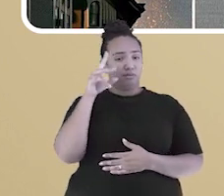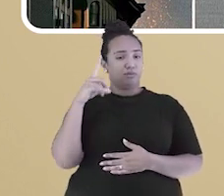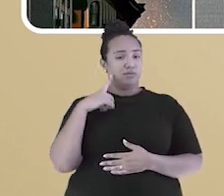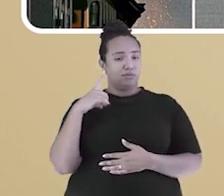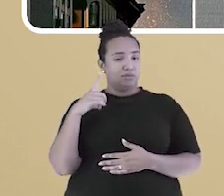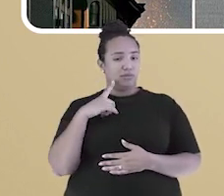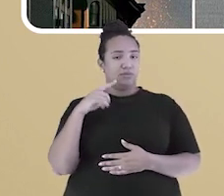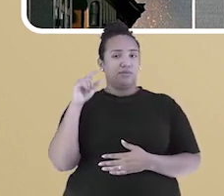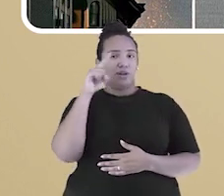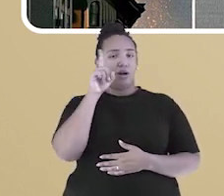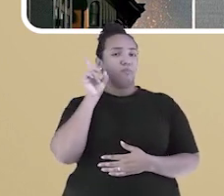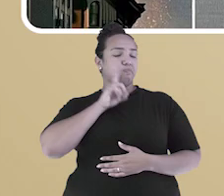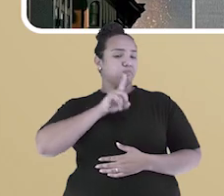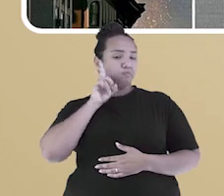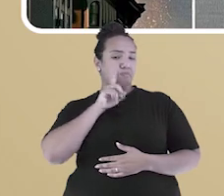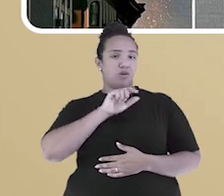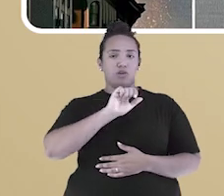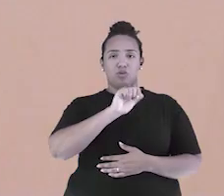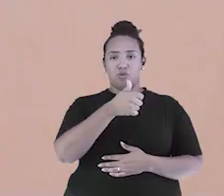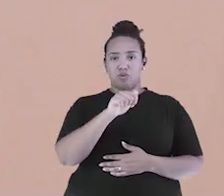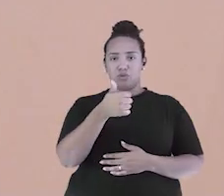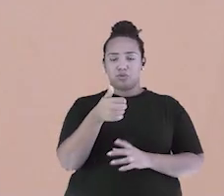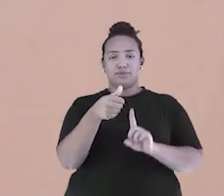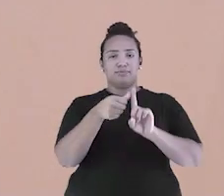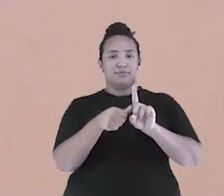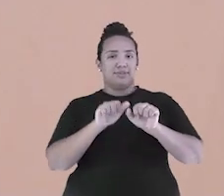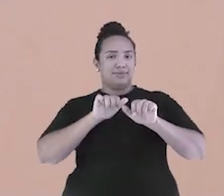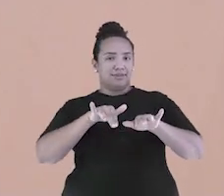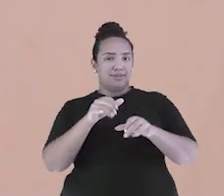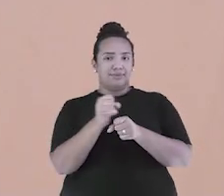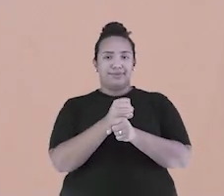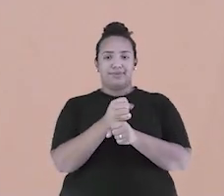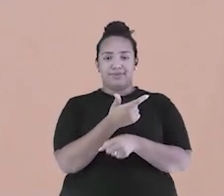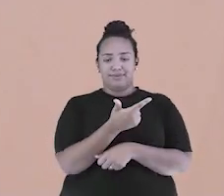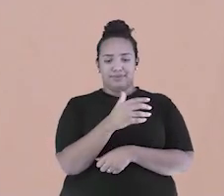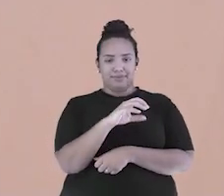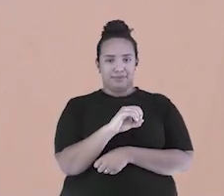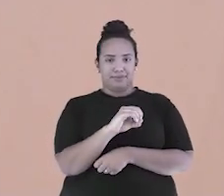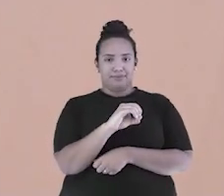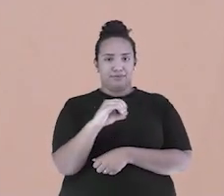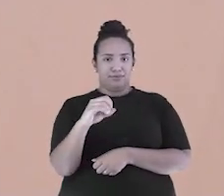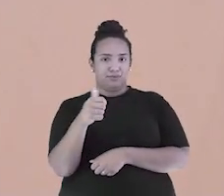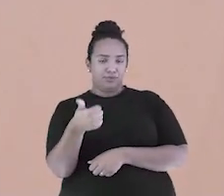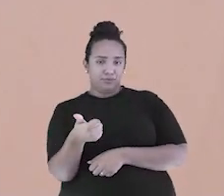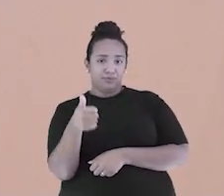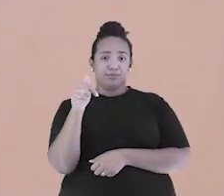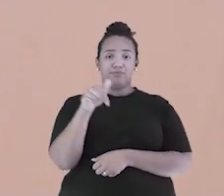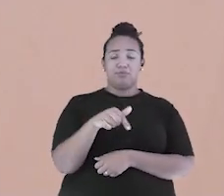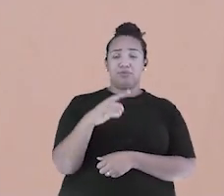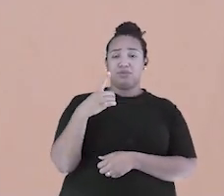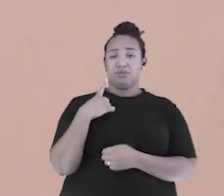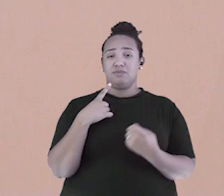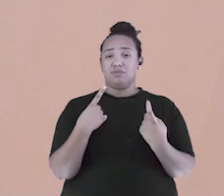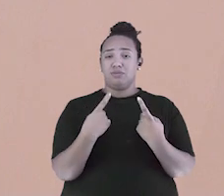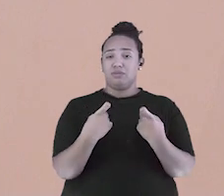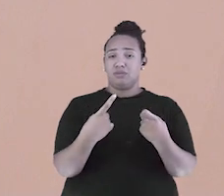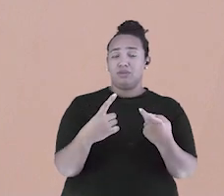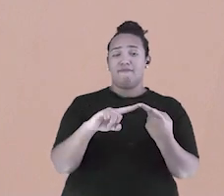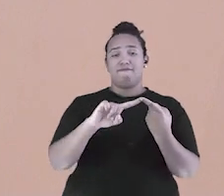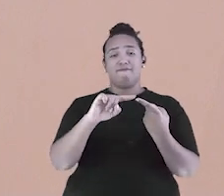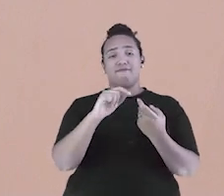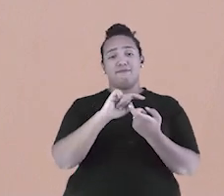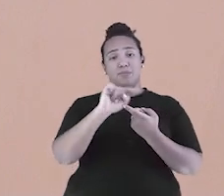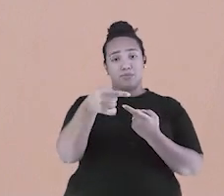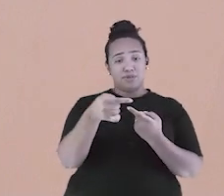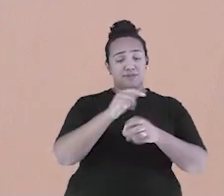Unidos de 11 de setembro de 2001, que desencadeou a diversos conflitos posteriores entre Estados